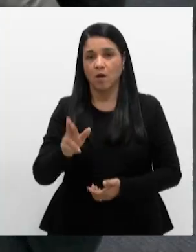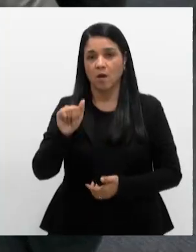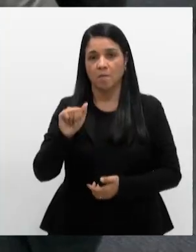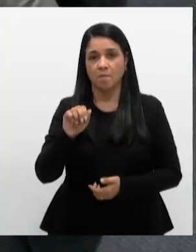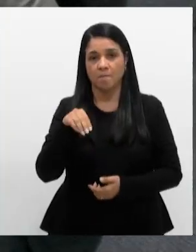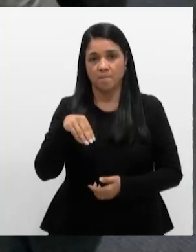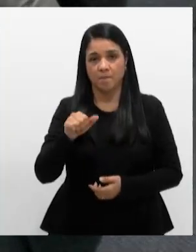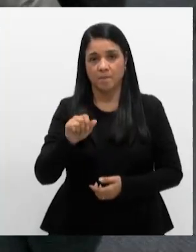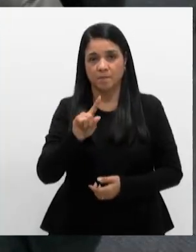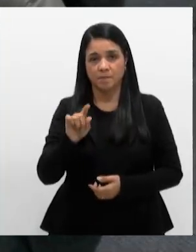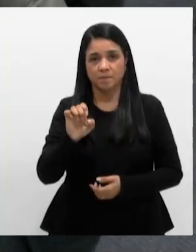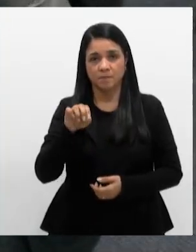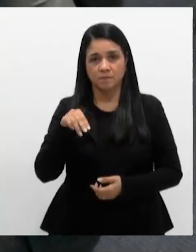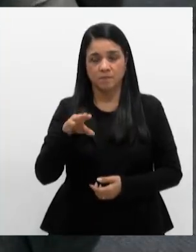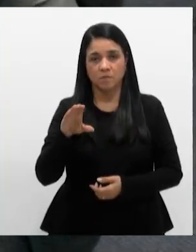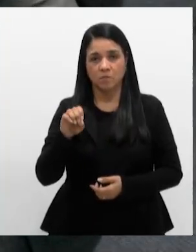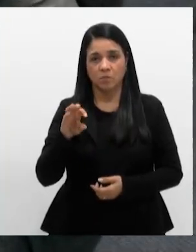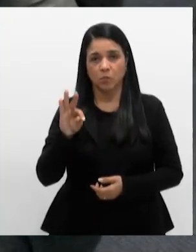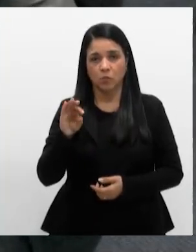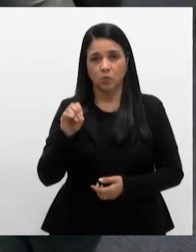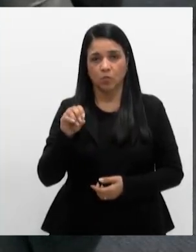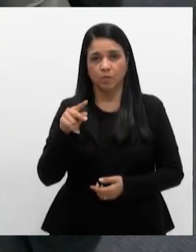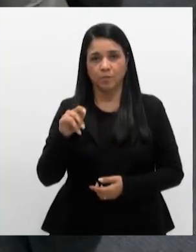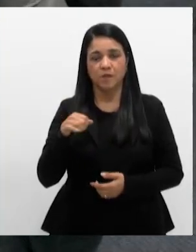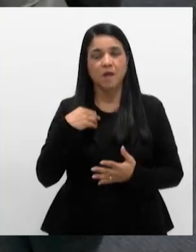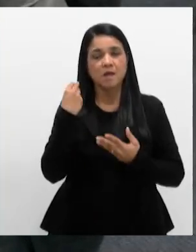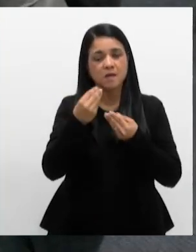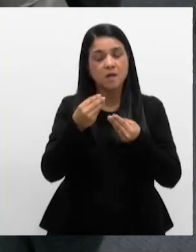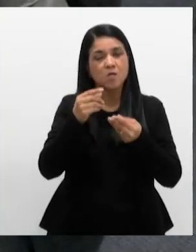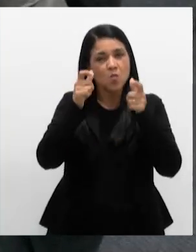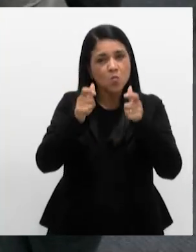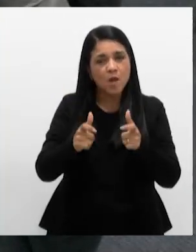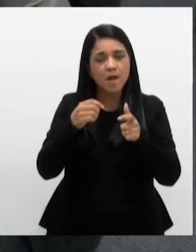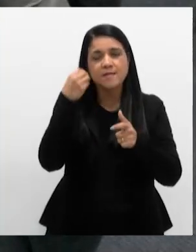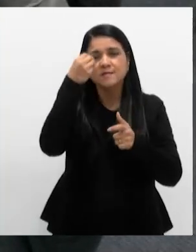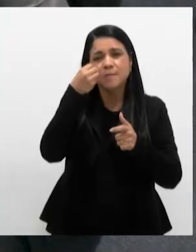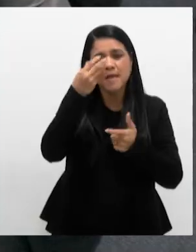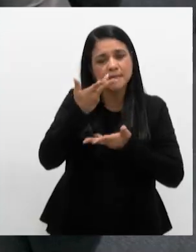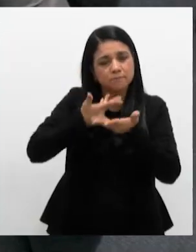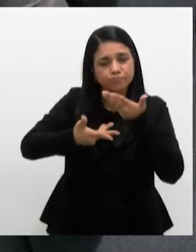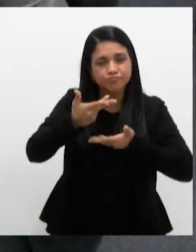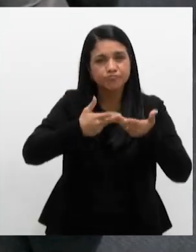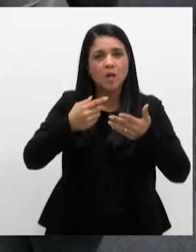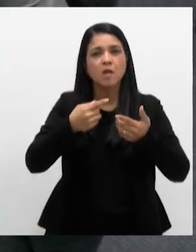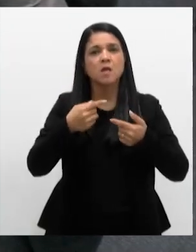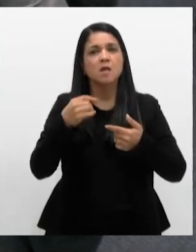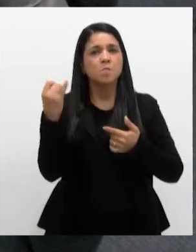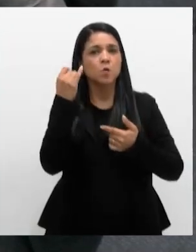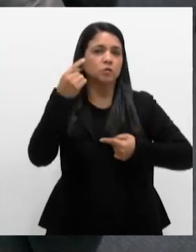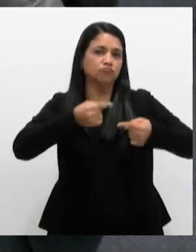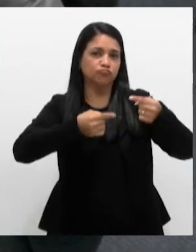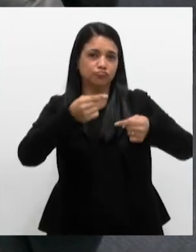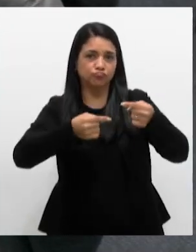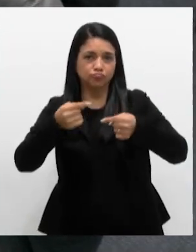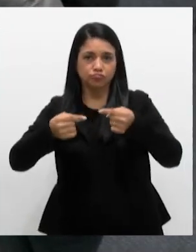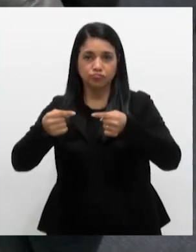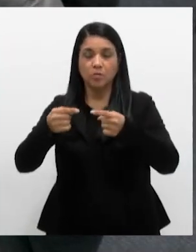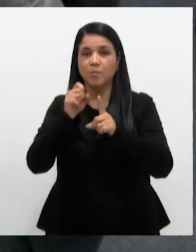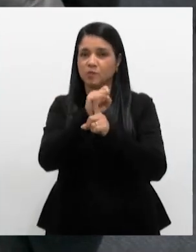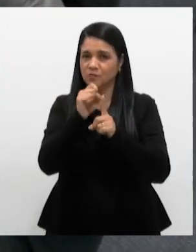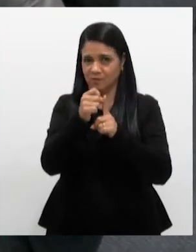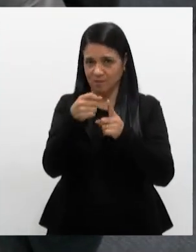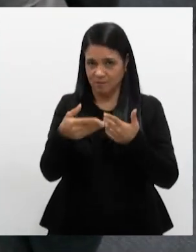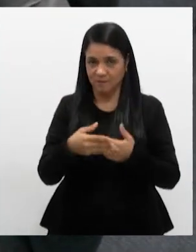um local de experiência, de trocas de experiência, um local importante nos debates, na própria construção de uma outra